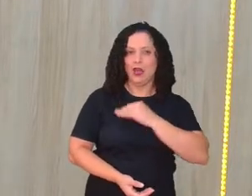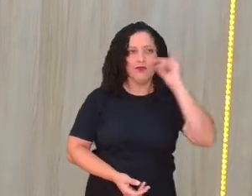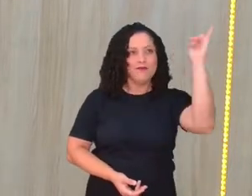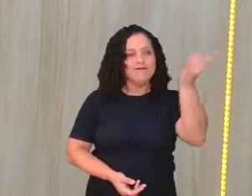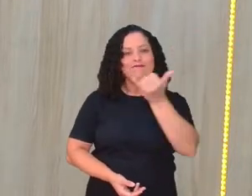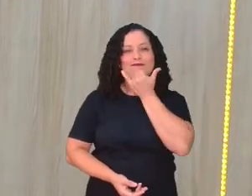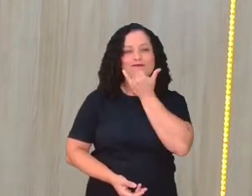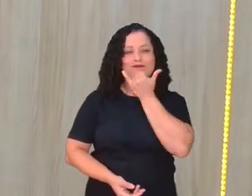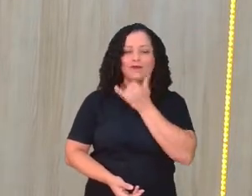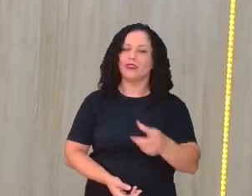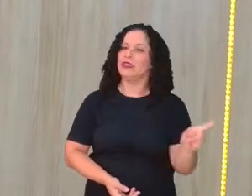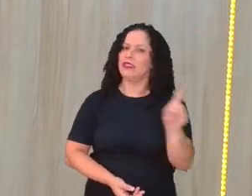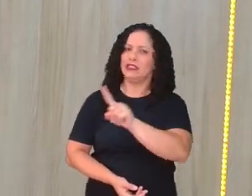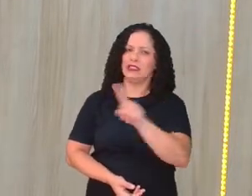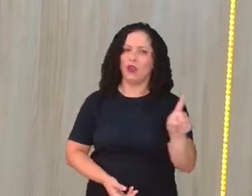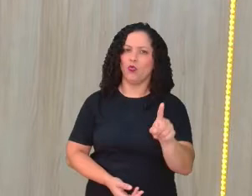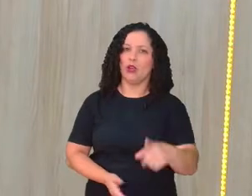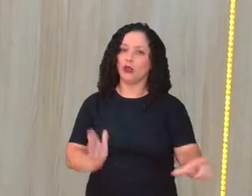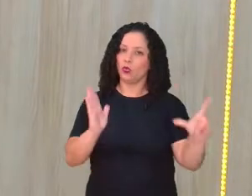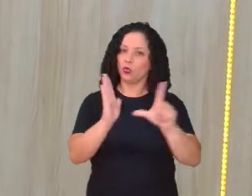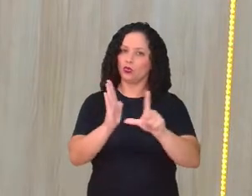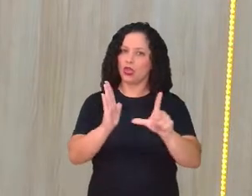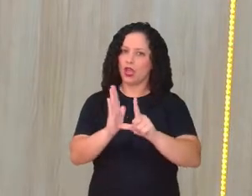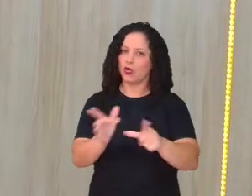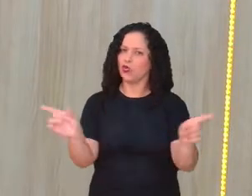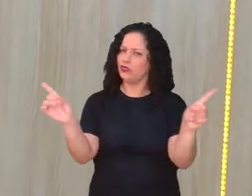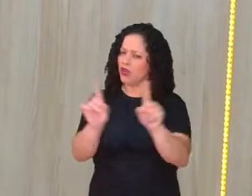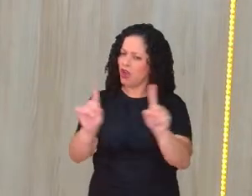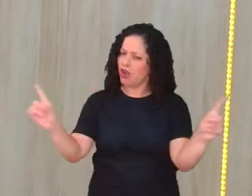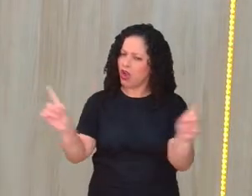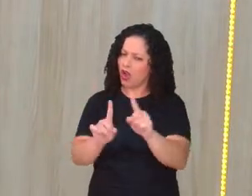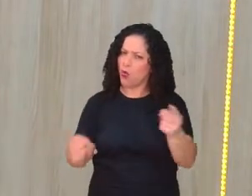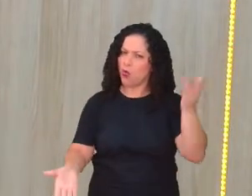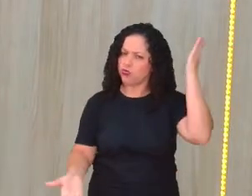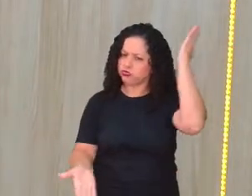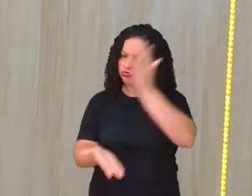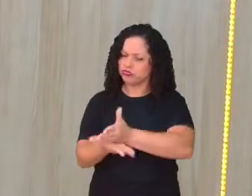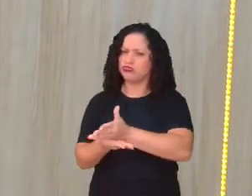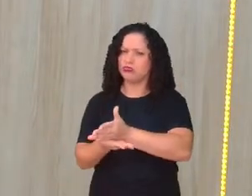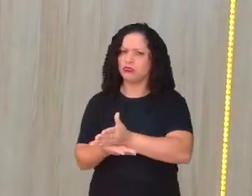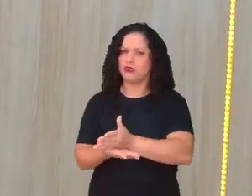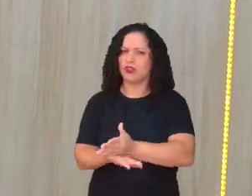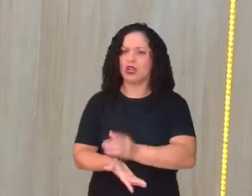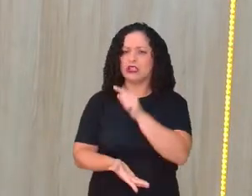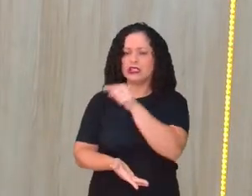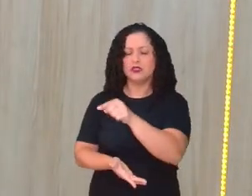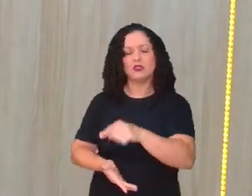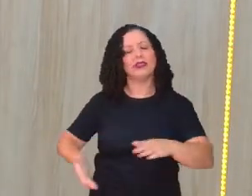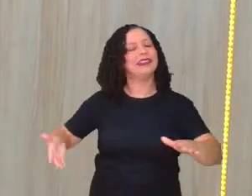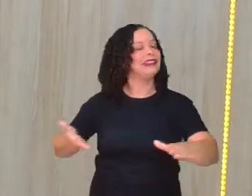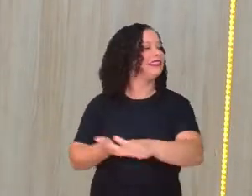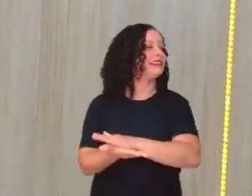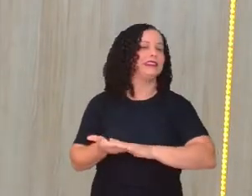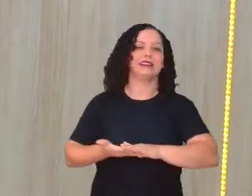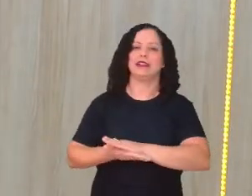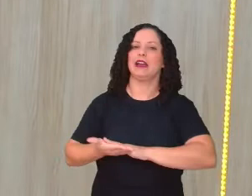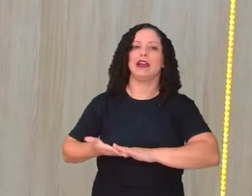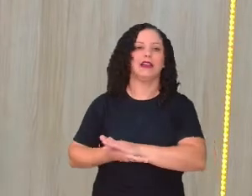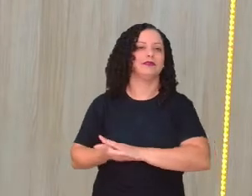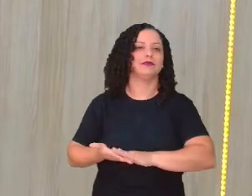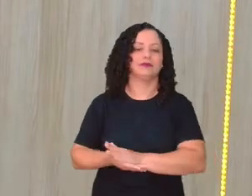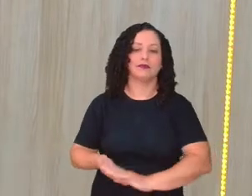diz, não, esse documento, né, que o Papa ele mandou aí não serve de nada, certo? Porque não é isso